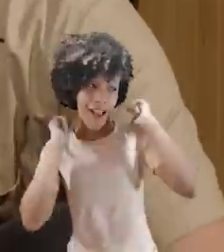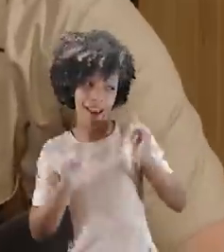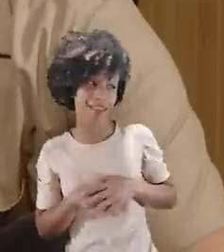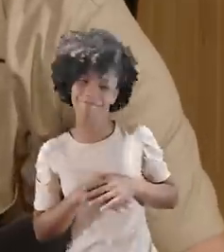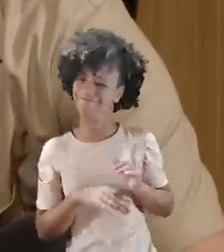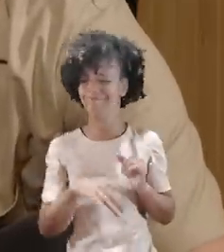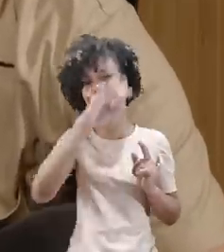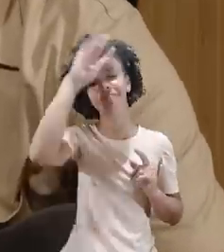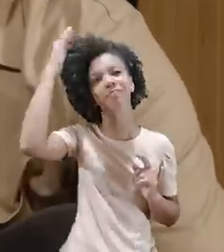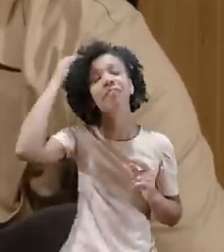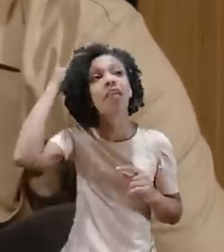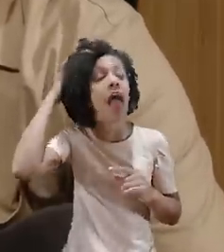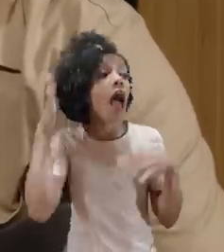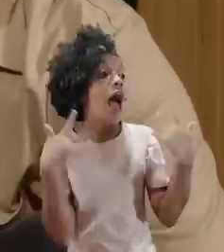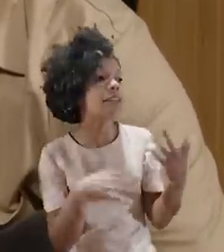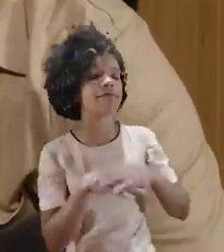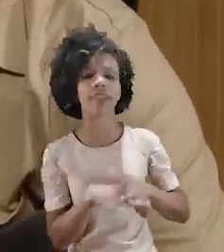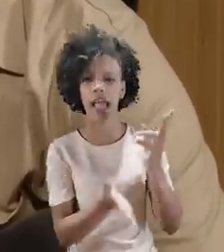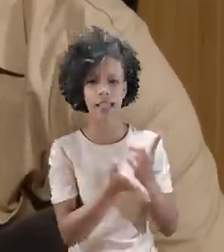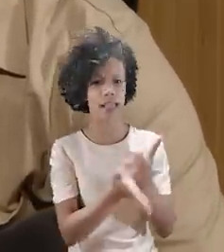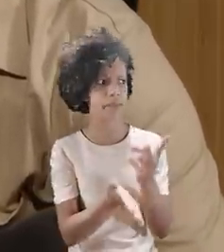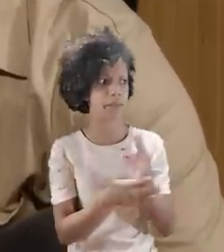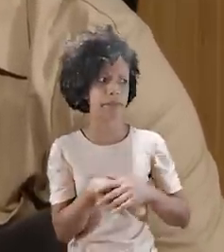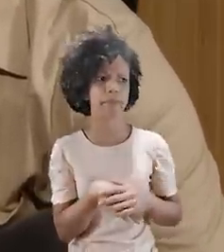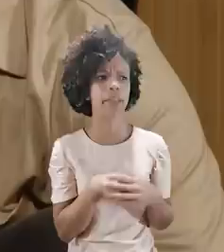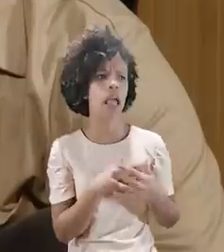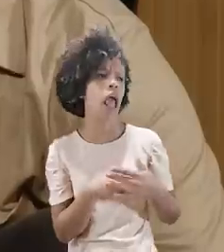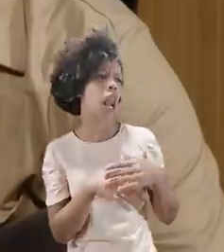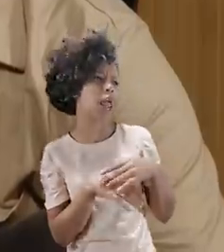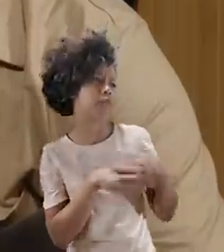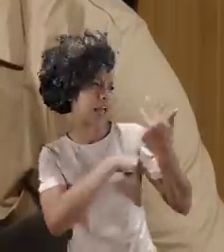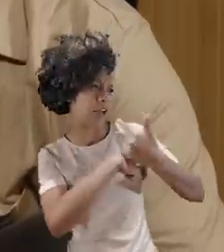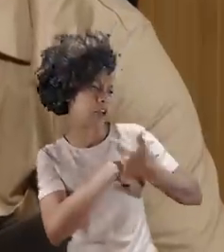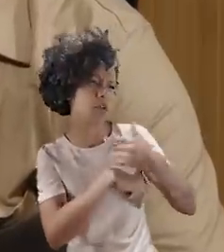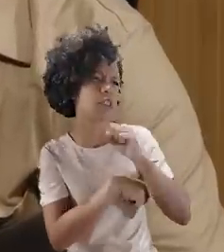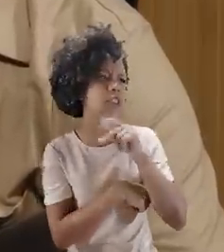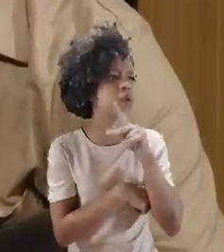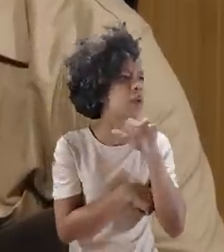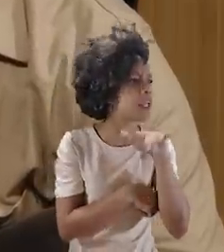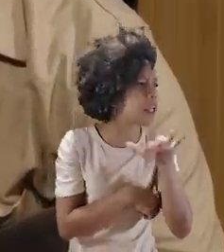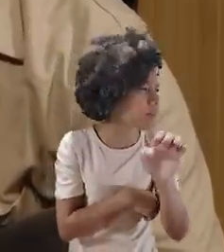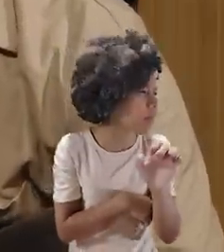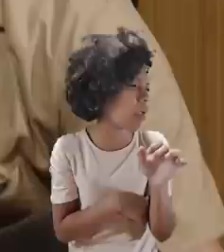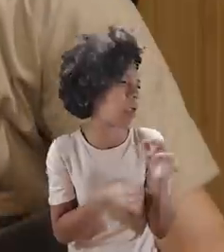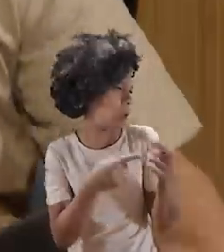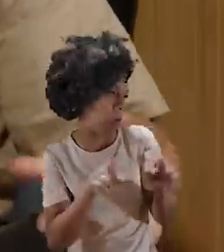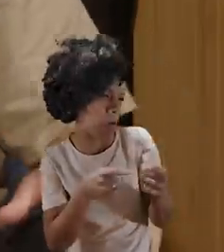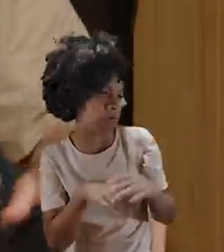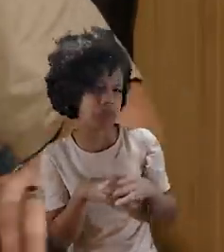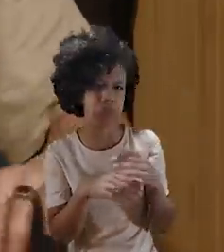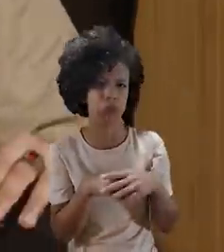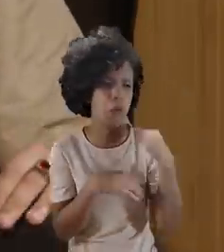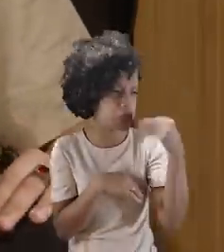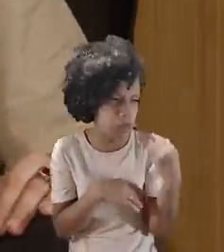então aí esse cara velho toda vez que eu cortar o cabelo dele falou que ele gravar com Skrillex ele inventar uma história muito louca mano